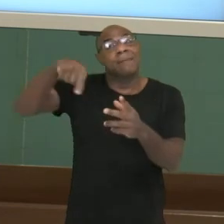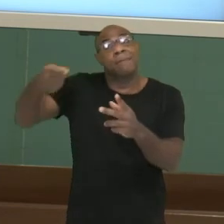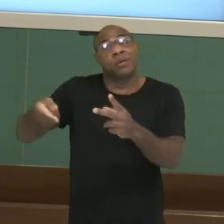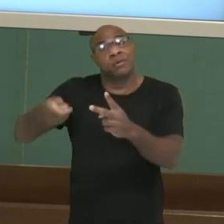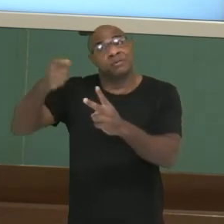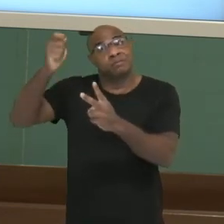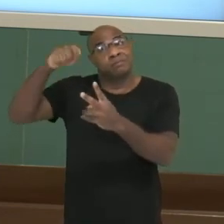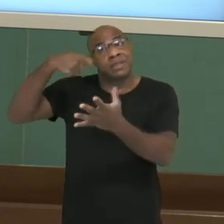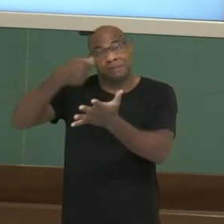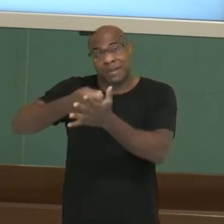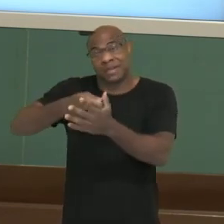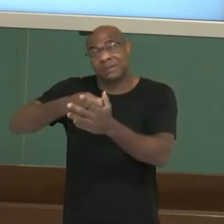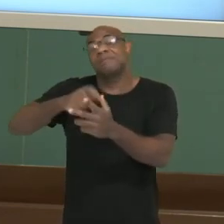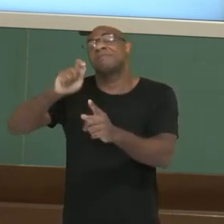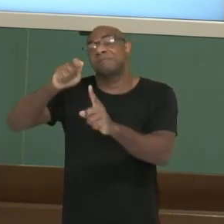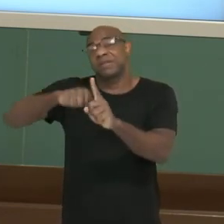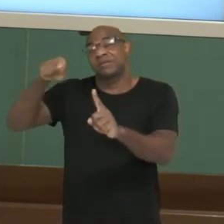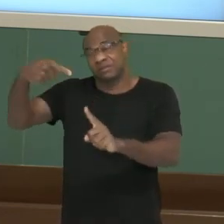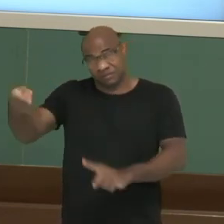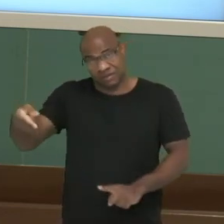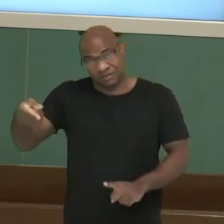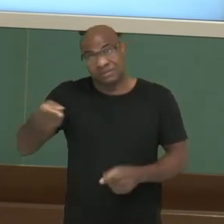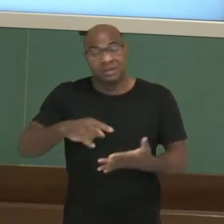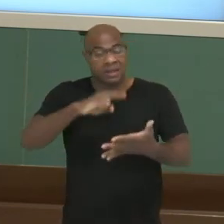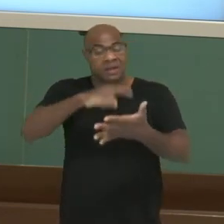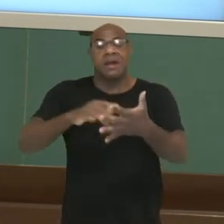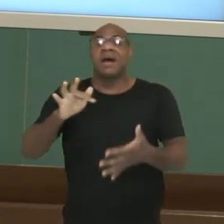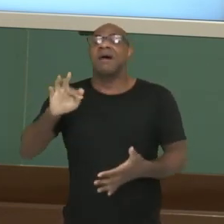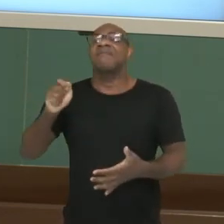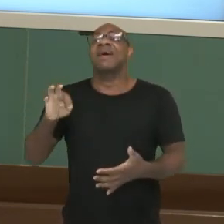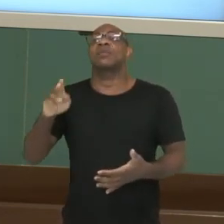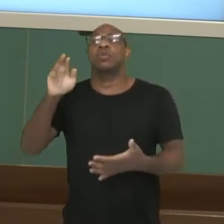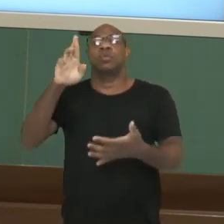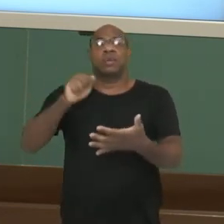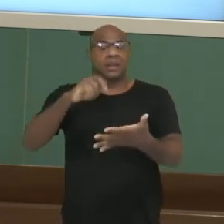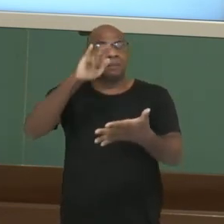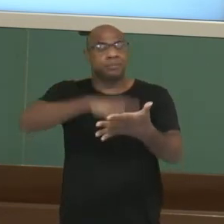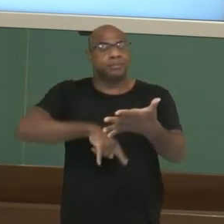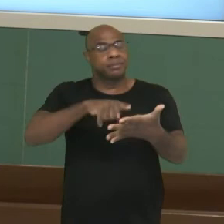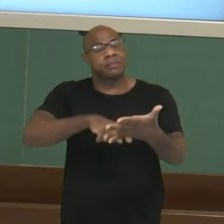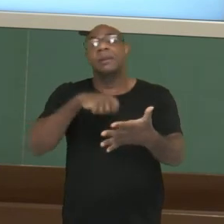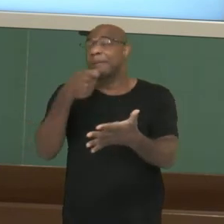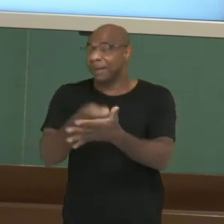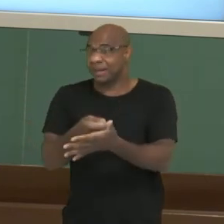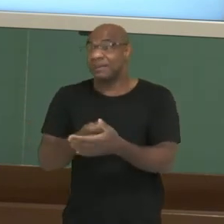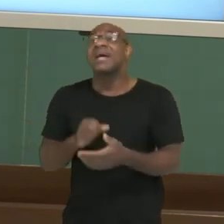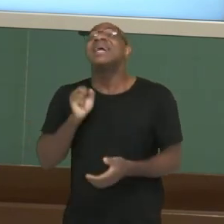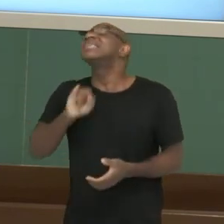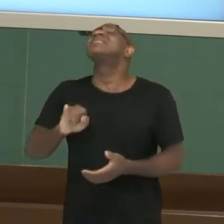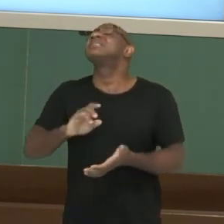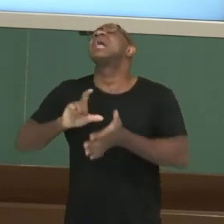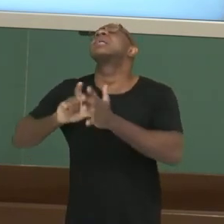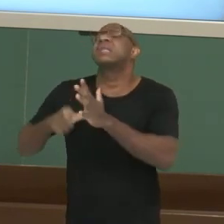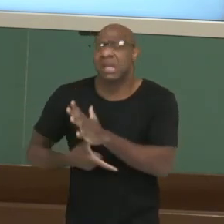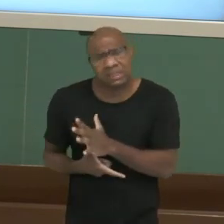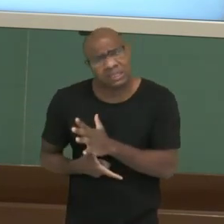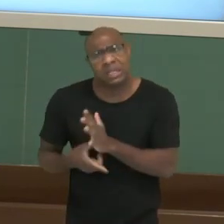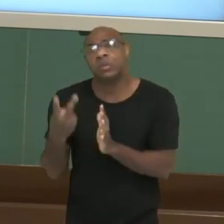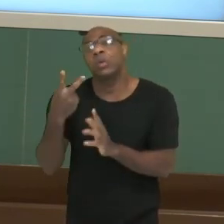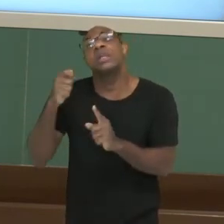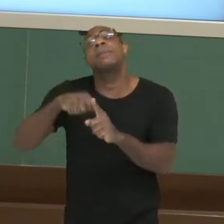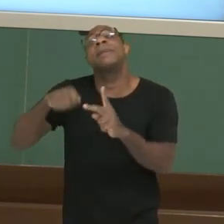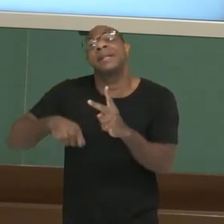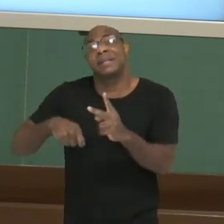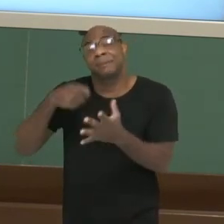próximo mês, na fatura do próximo mês. E daí, se eu atraso esse pagamento mais um pouquinho, o que acontece?